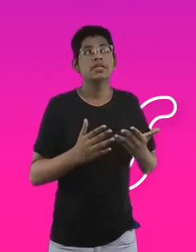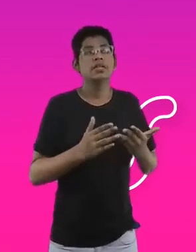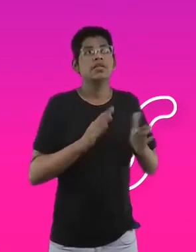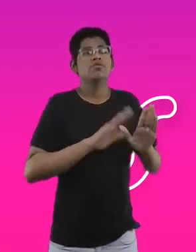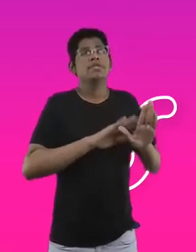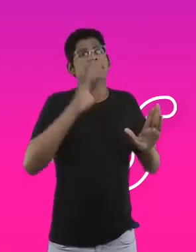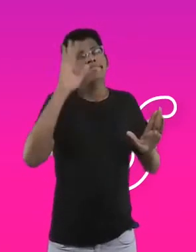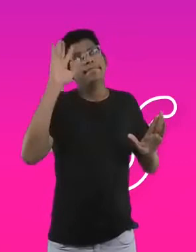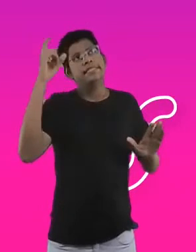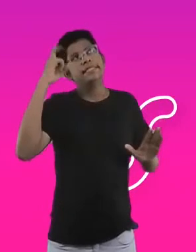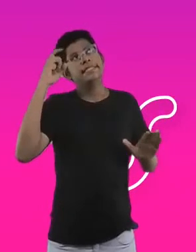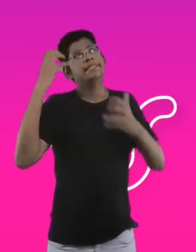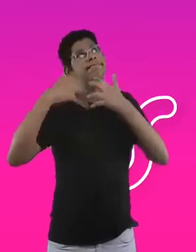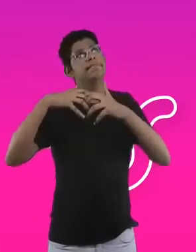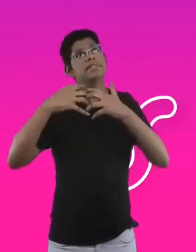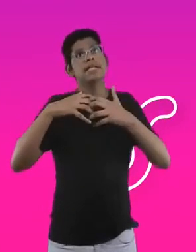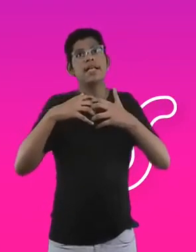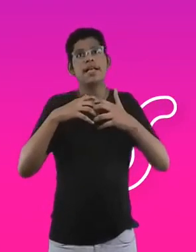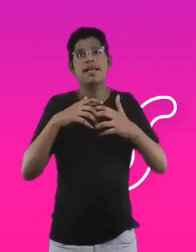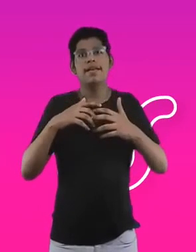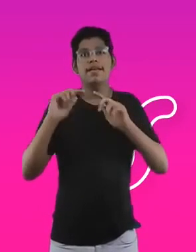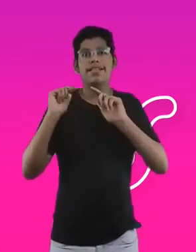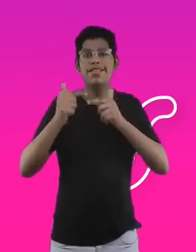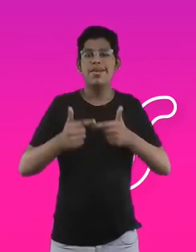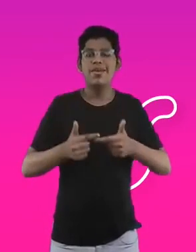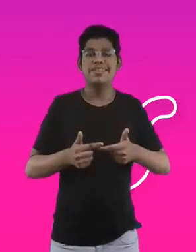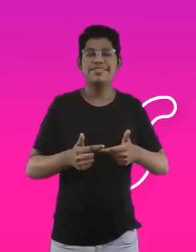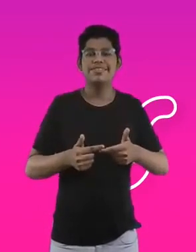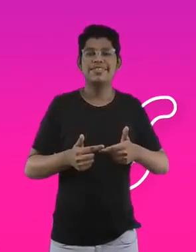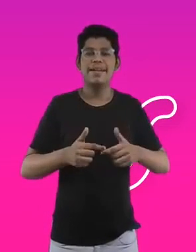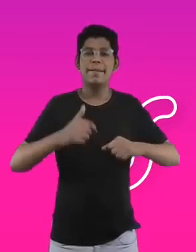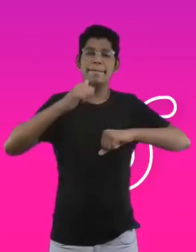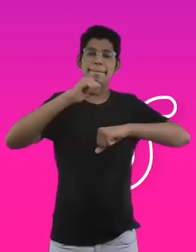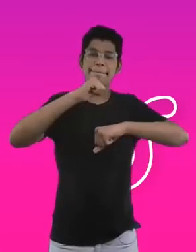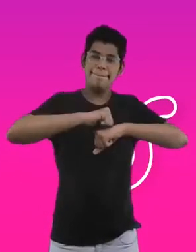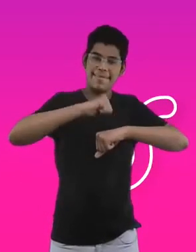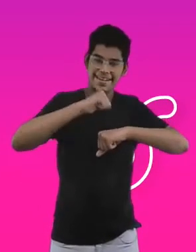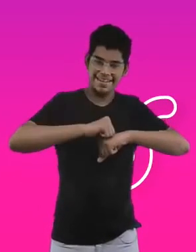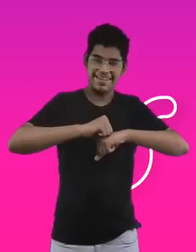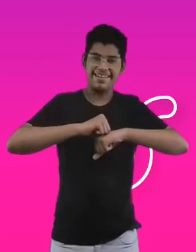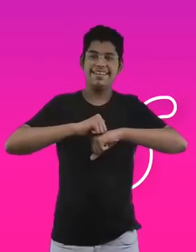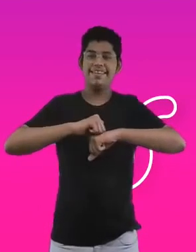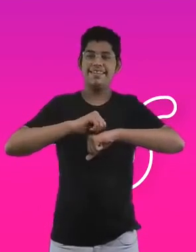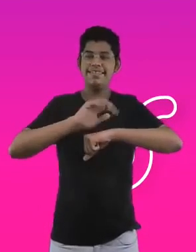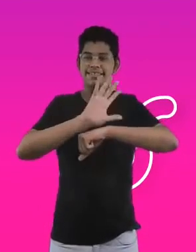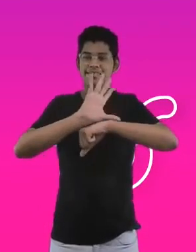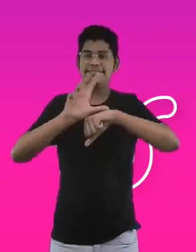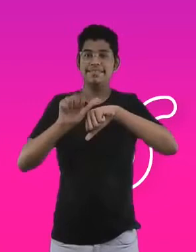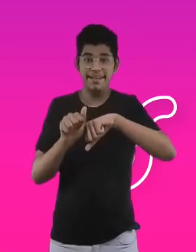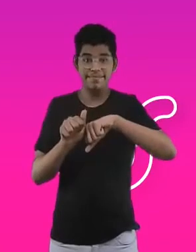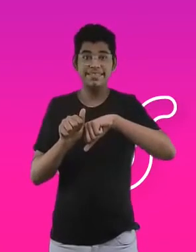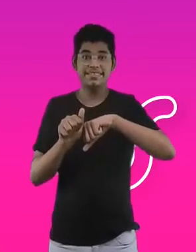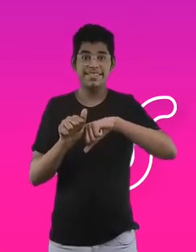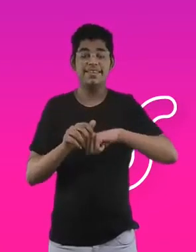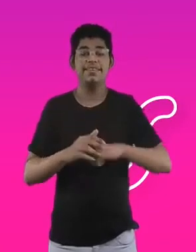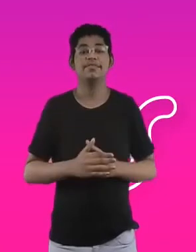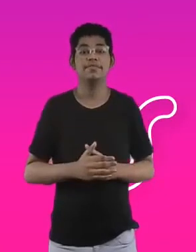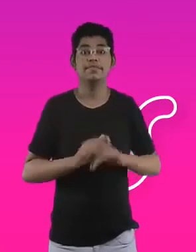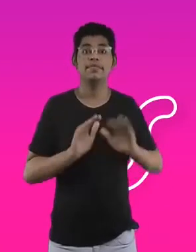lógica do imaterial e do material, costuma se pautar muito a africanidade,